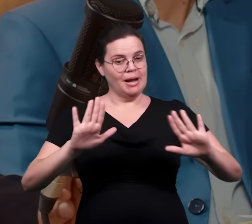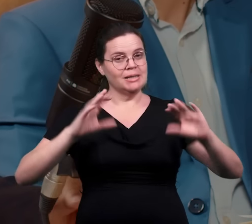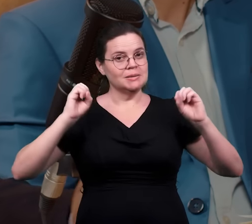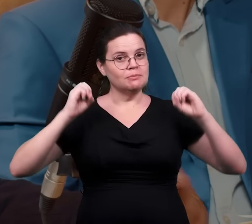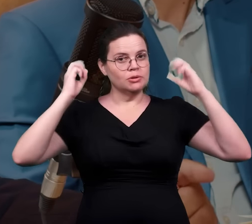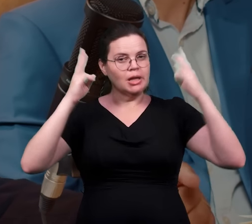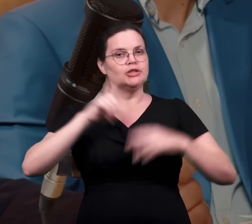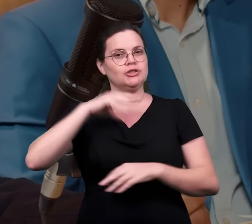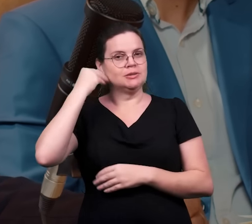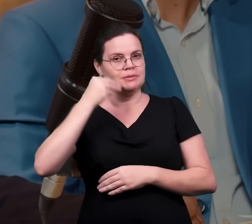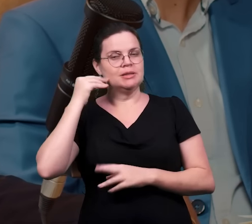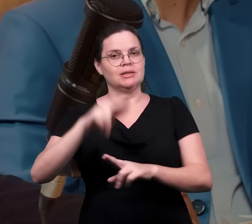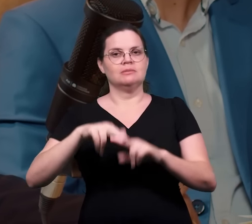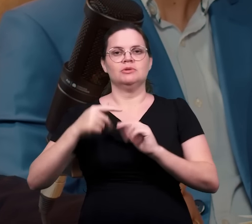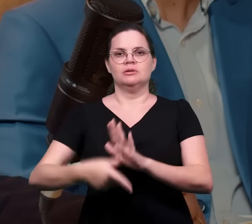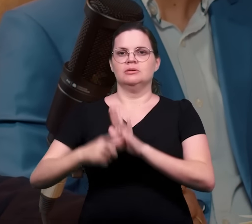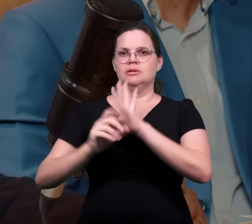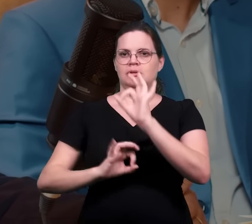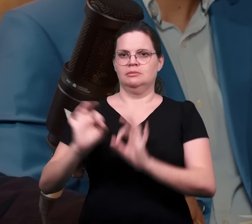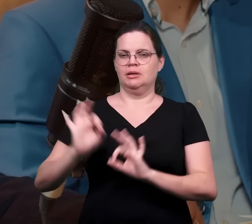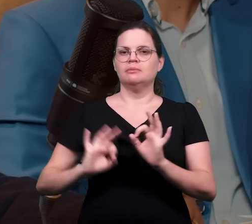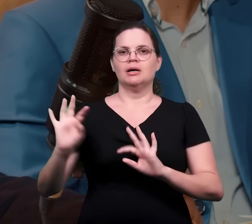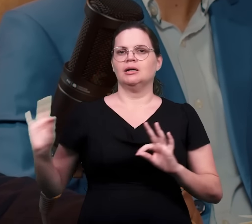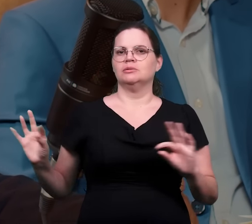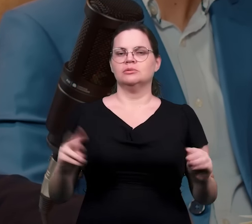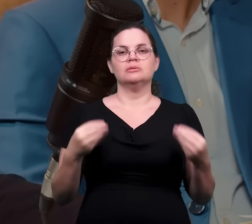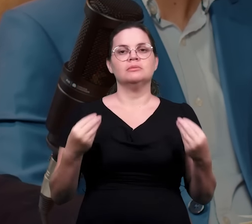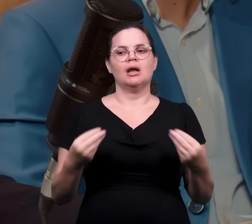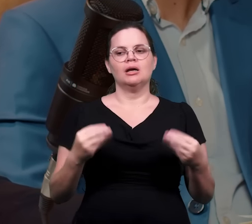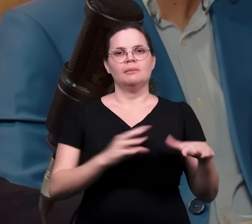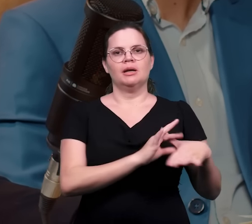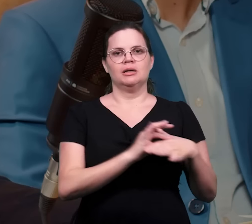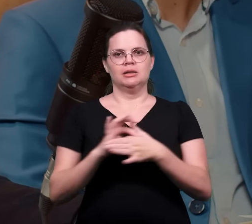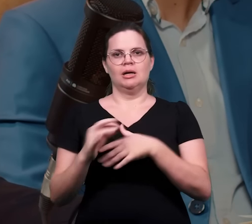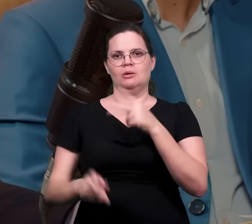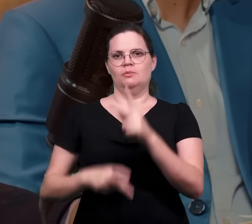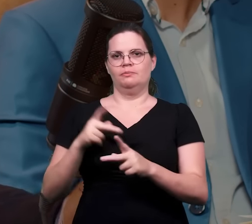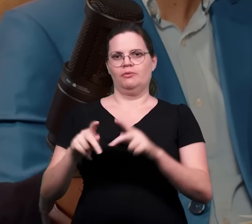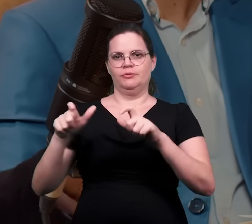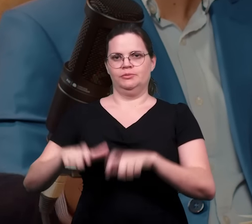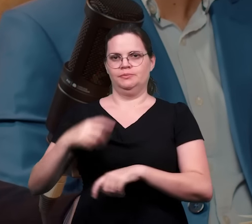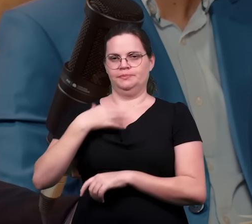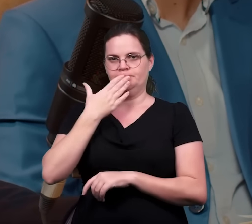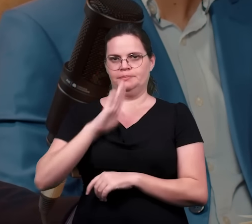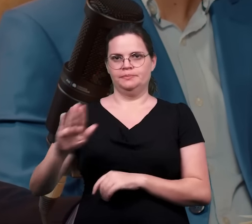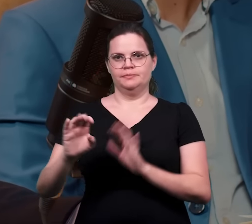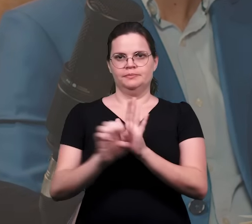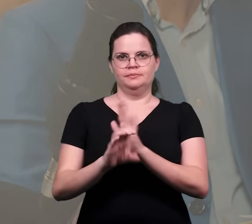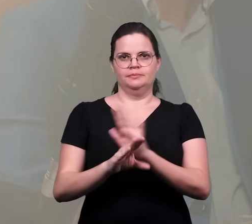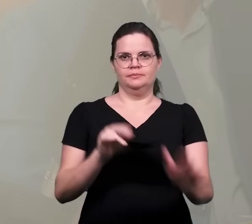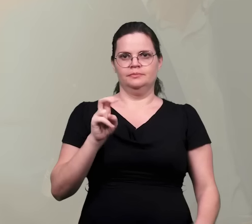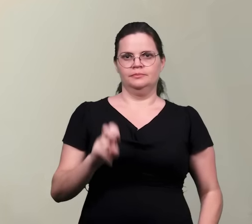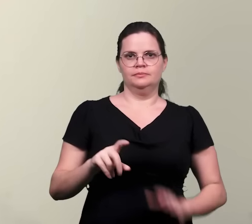Moisés foi preparado, né? Ele tinha essa experiência, né, para conduzir o povo. O texto de